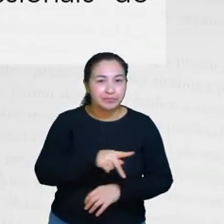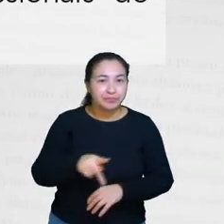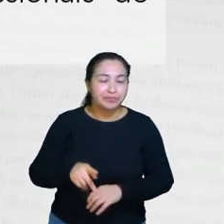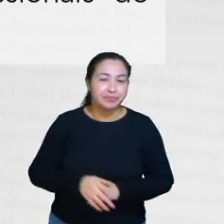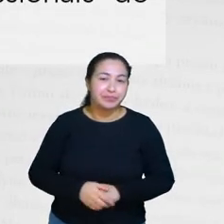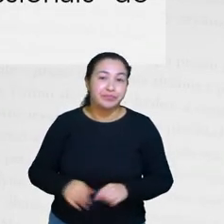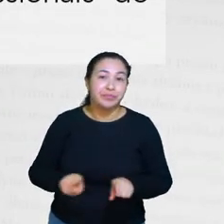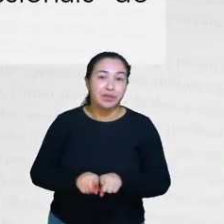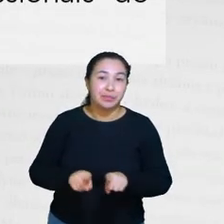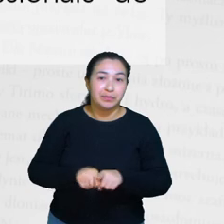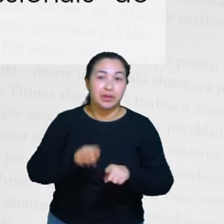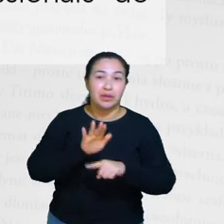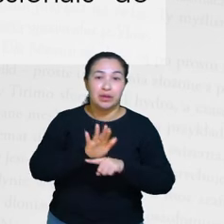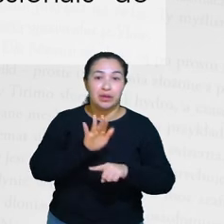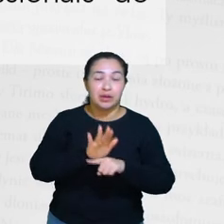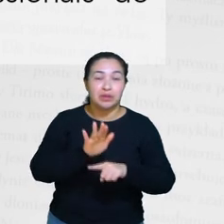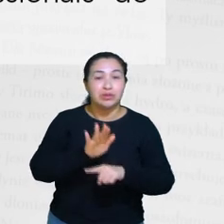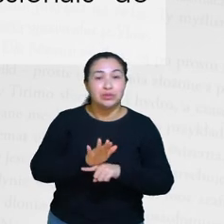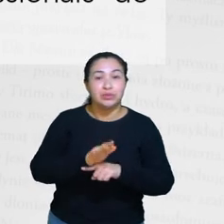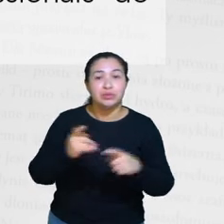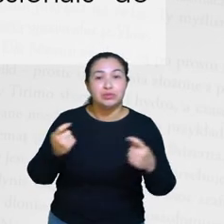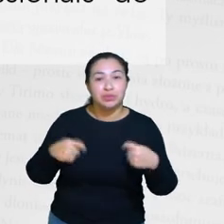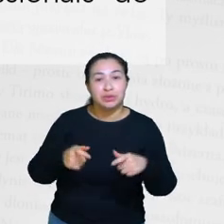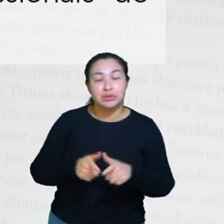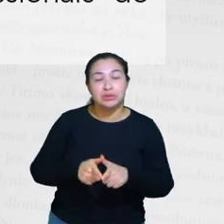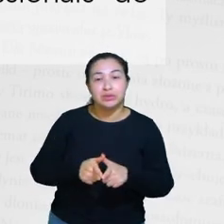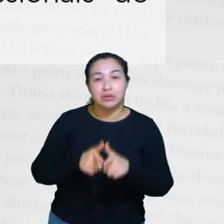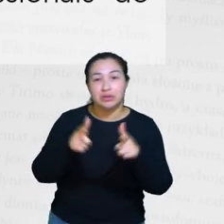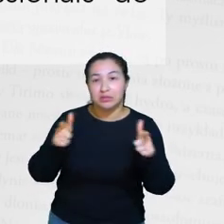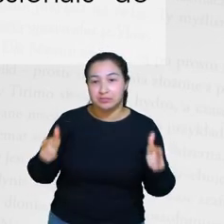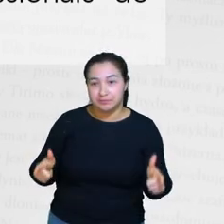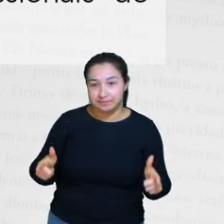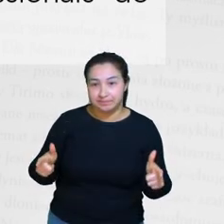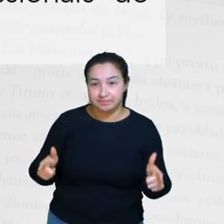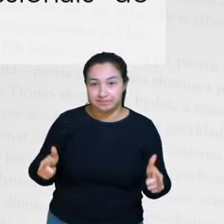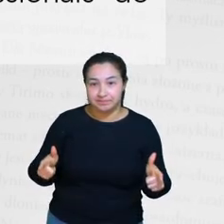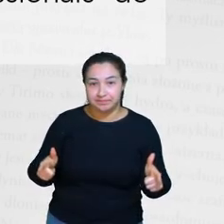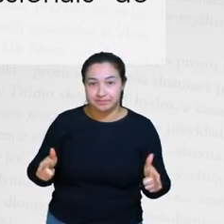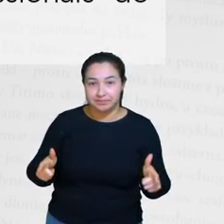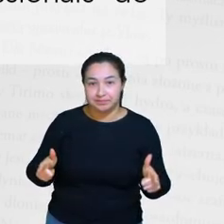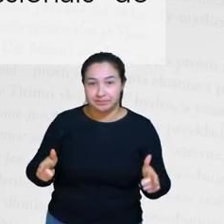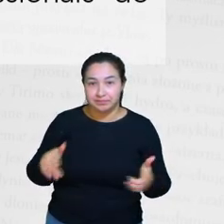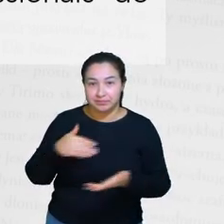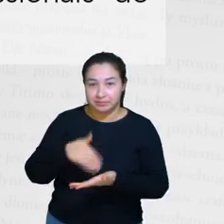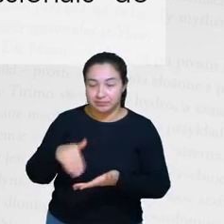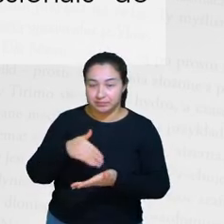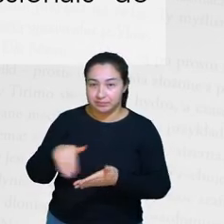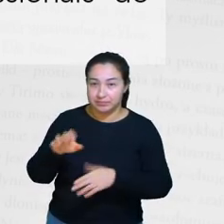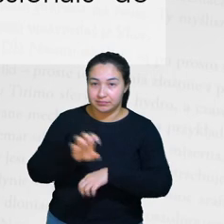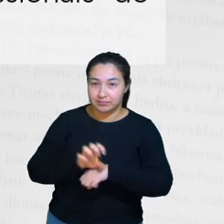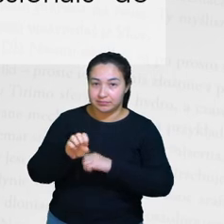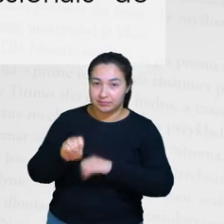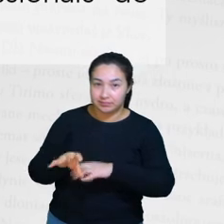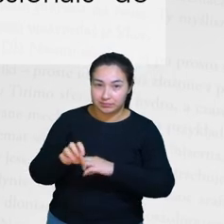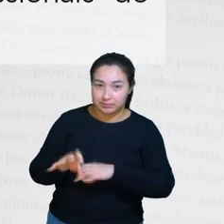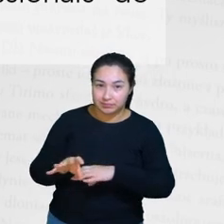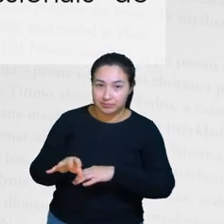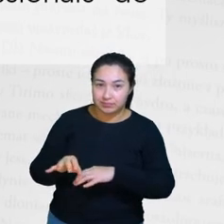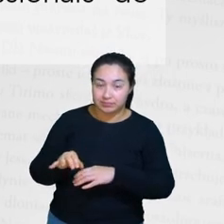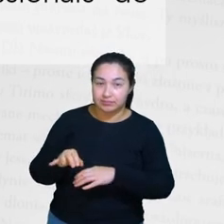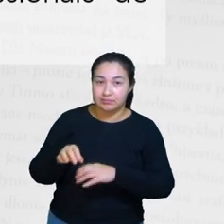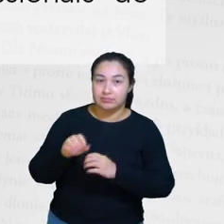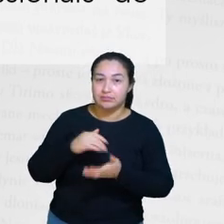colaboração nós precisamos também aqui ampliar a colaboração eh entre a secretaria do estado da educação e a